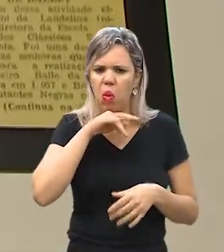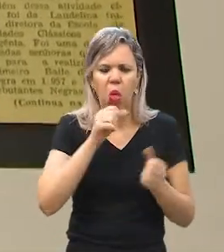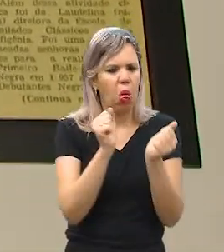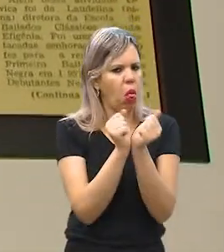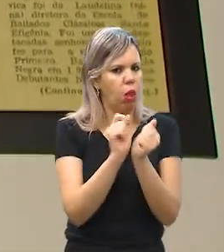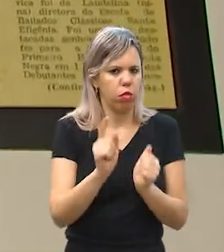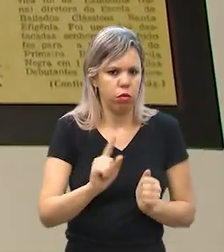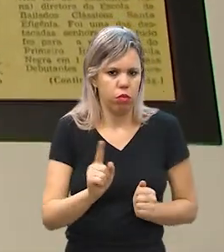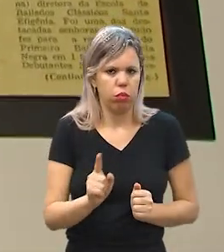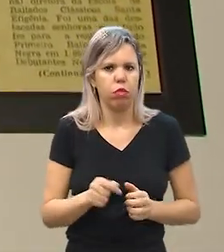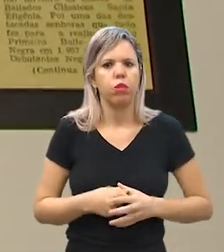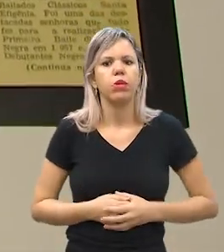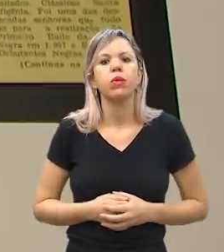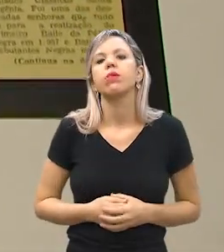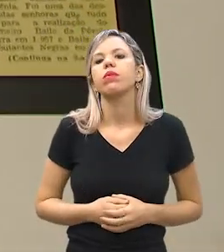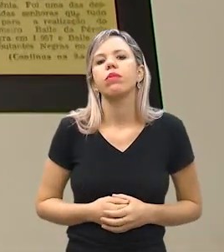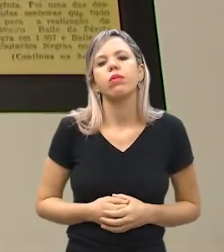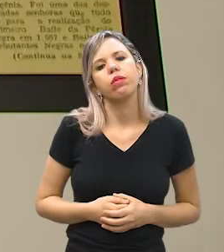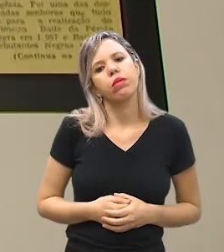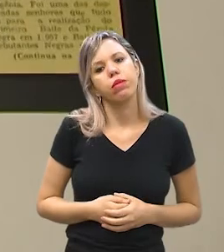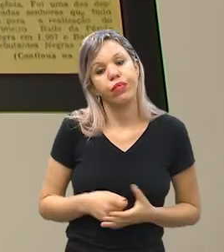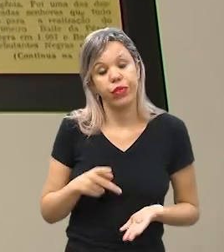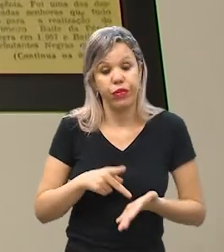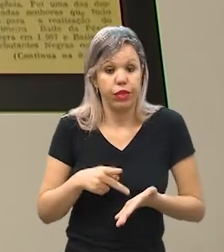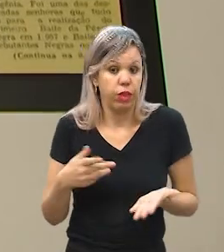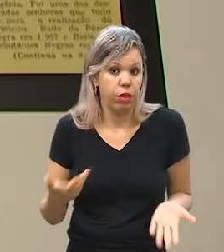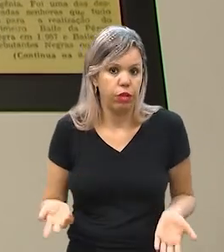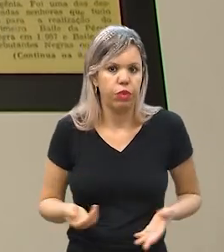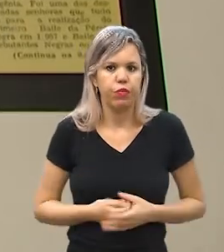escravo, né? Que, na verdade,